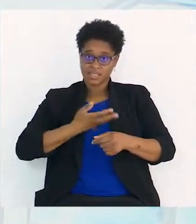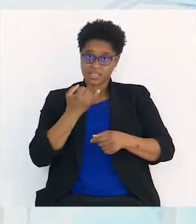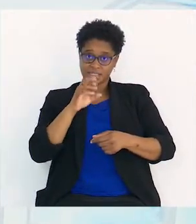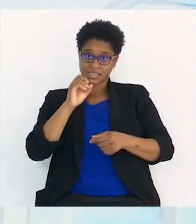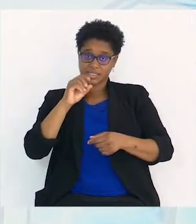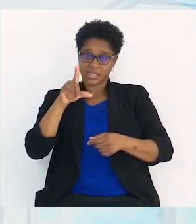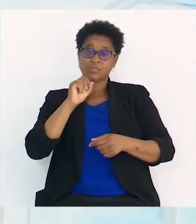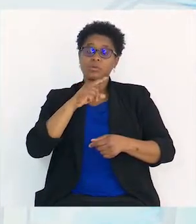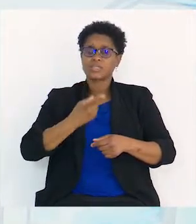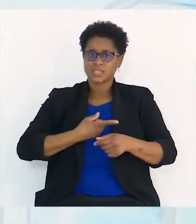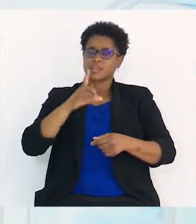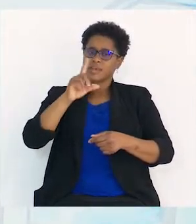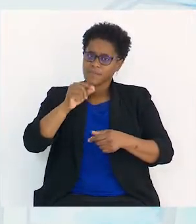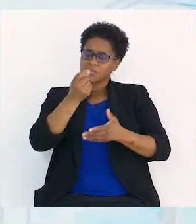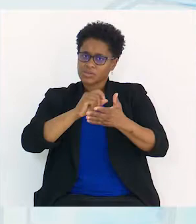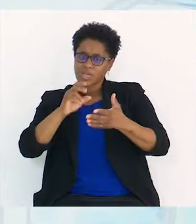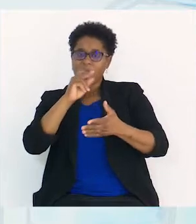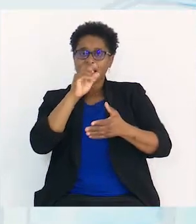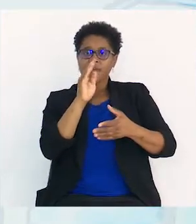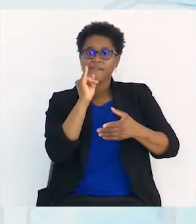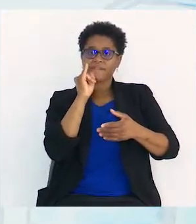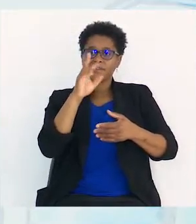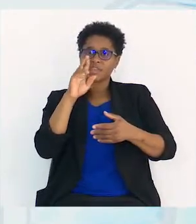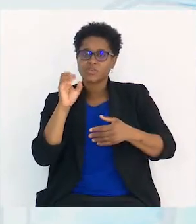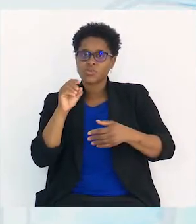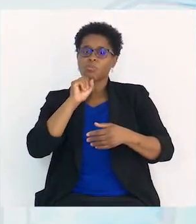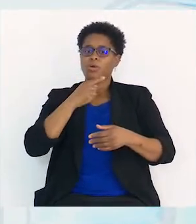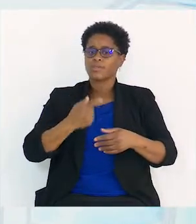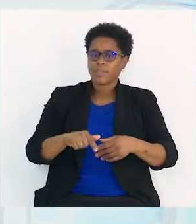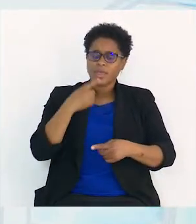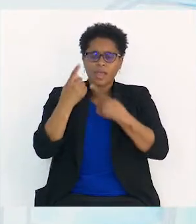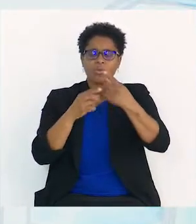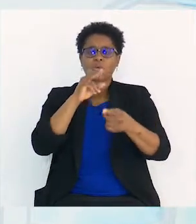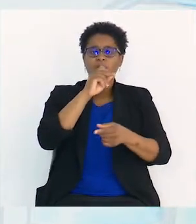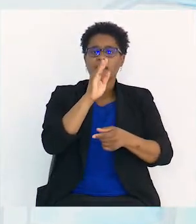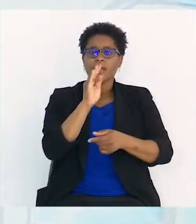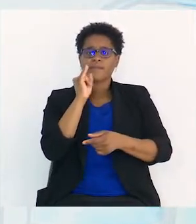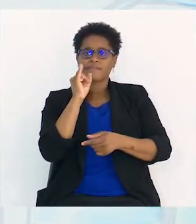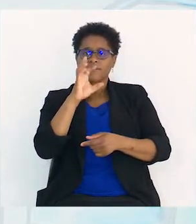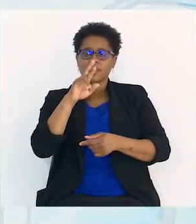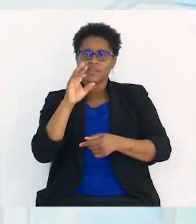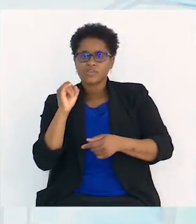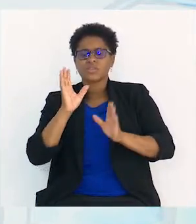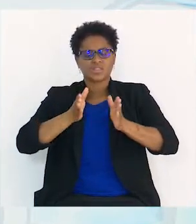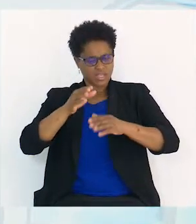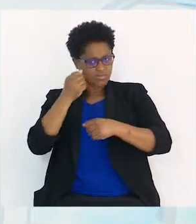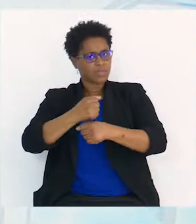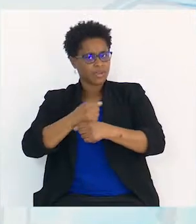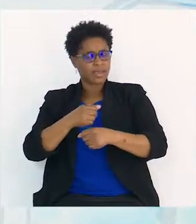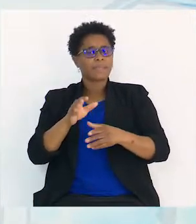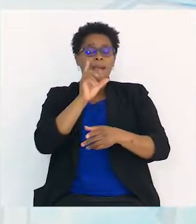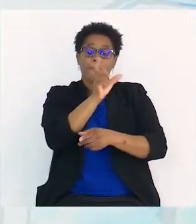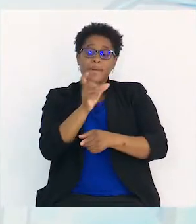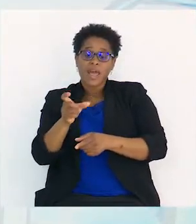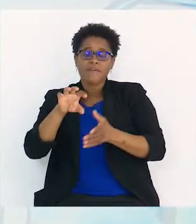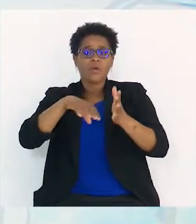os afixos e podes ter alguns afixos que já a gente vai trabalhar. A palavra complexa é formada